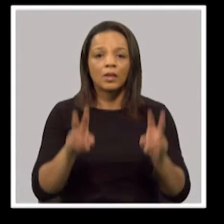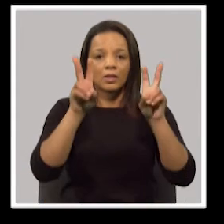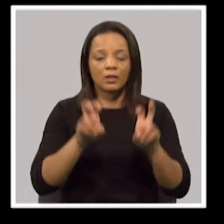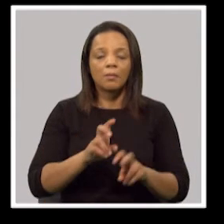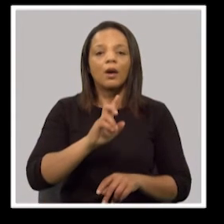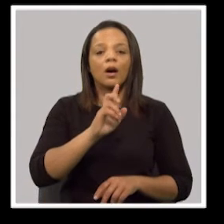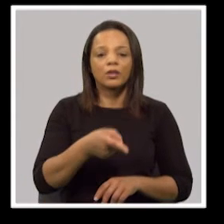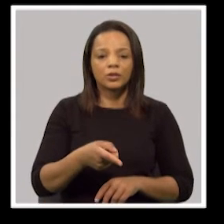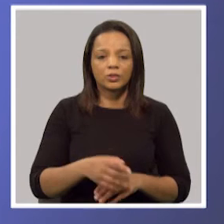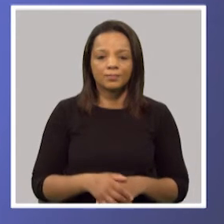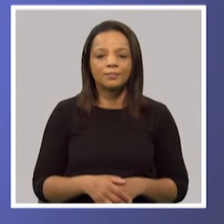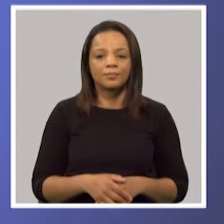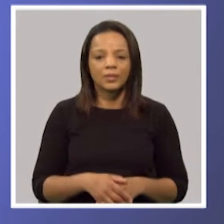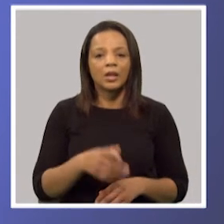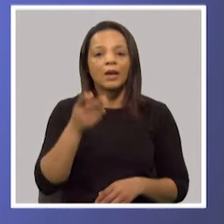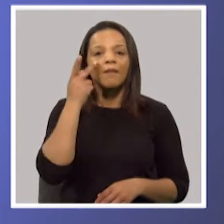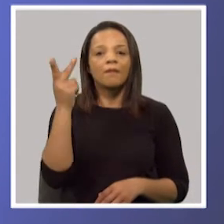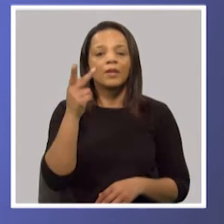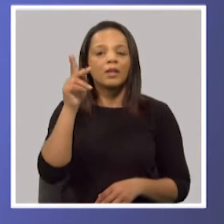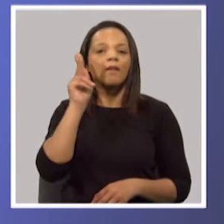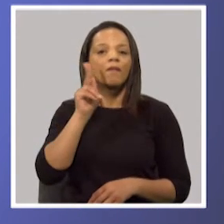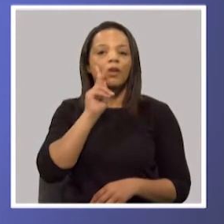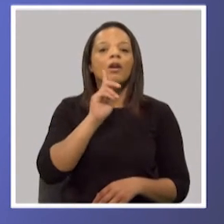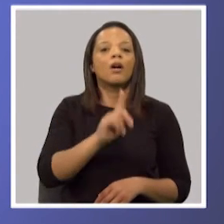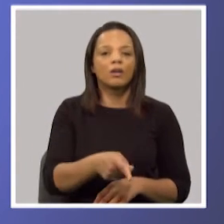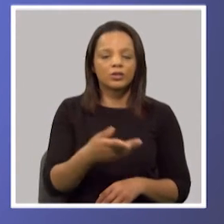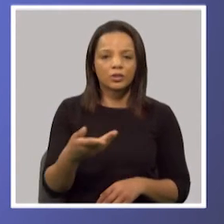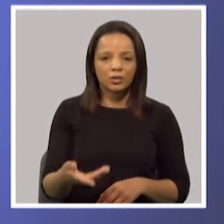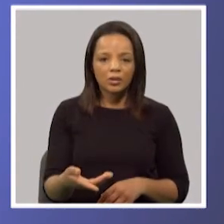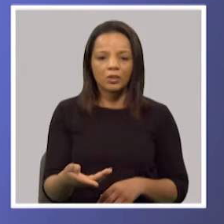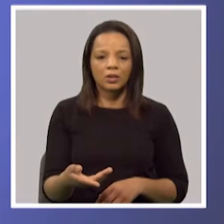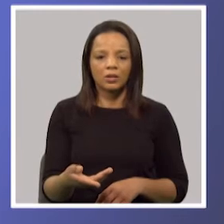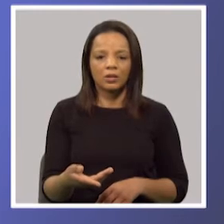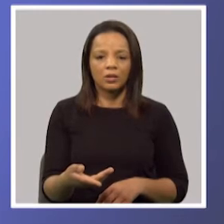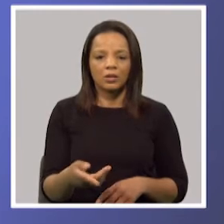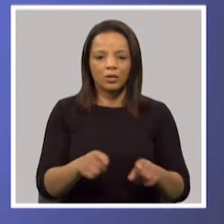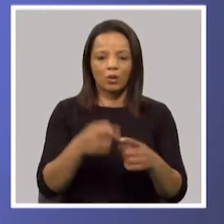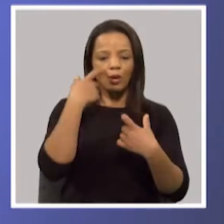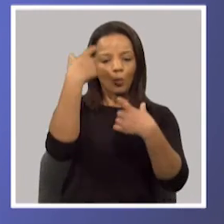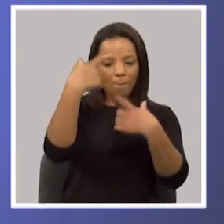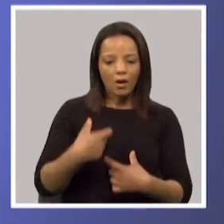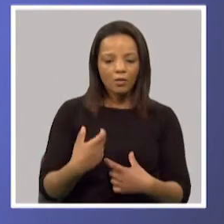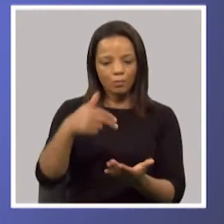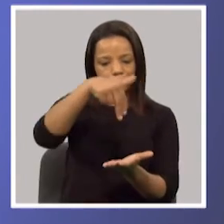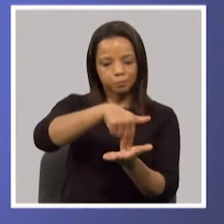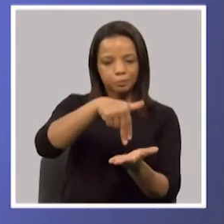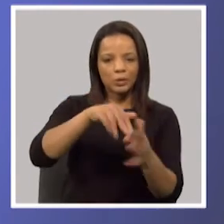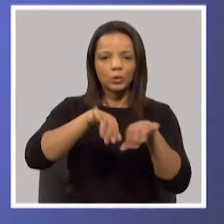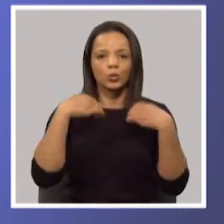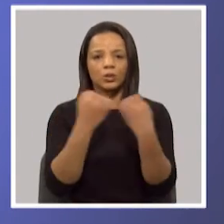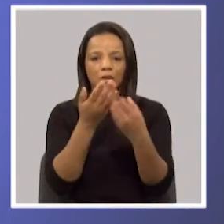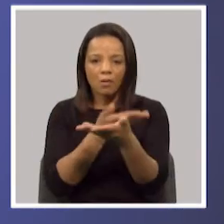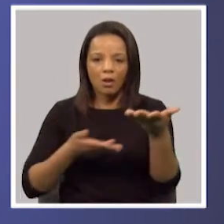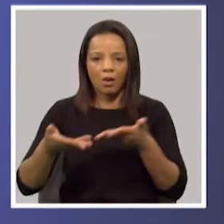O tema tratado aqui é um bocado, lá está, é o valor da vida, é o valor de viver, é aquilo que é ser humano, aquilo que é estar aqui, viver